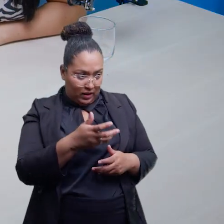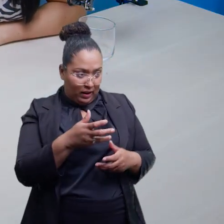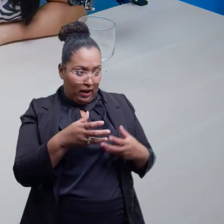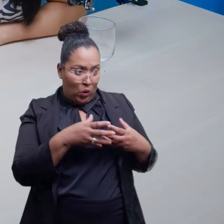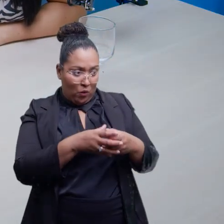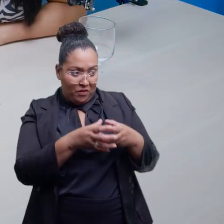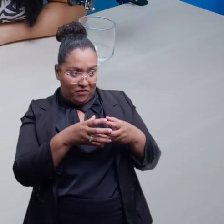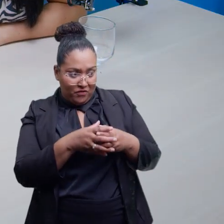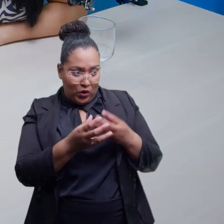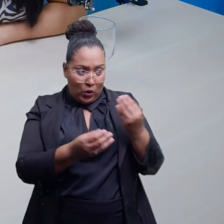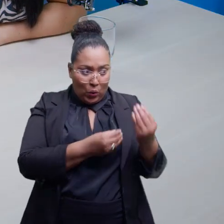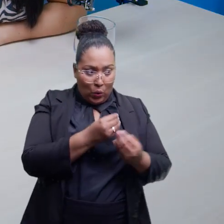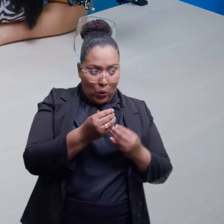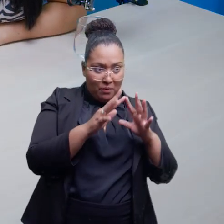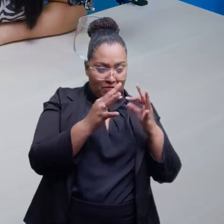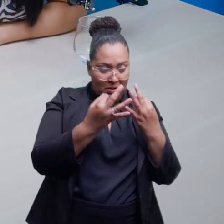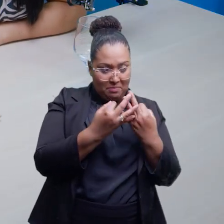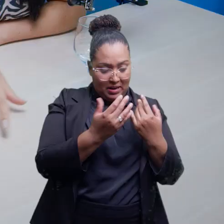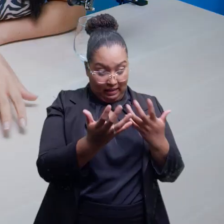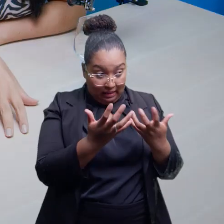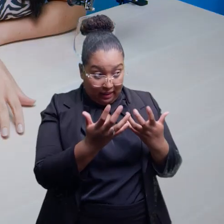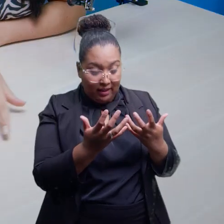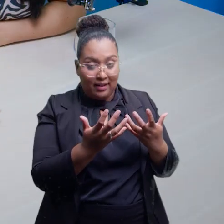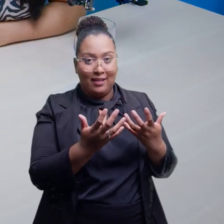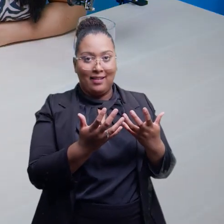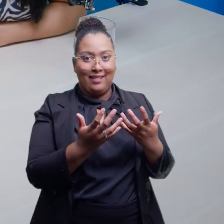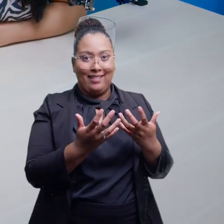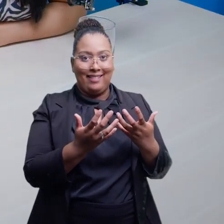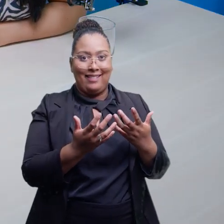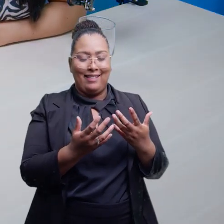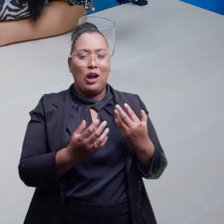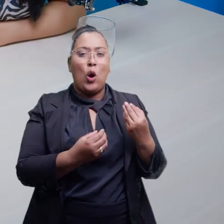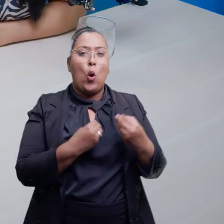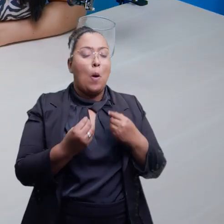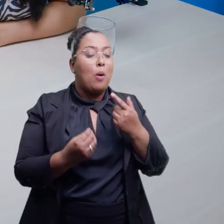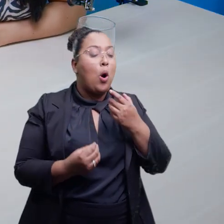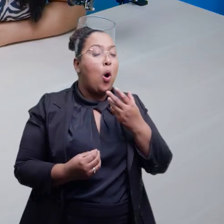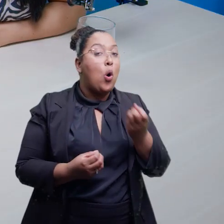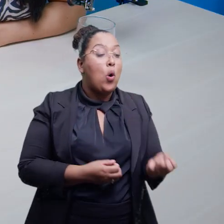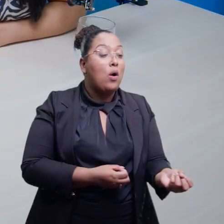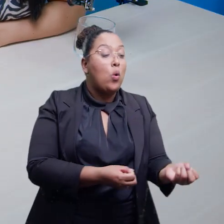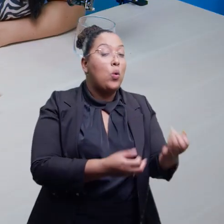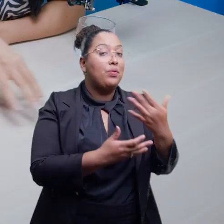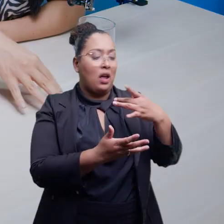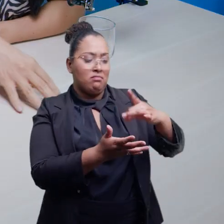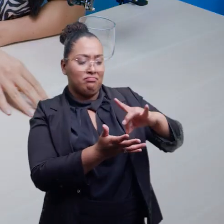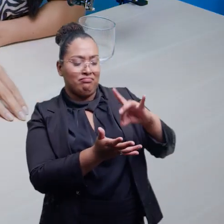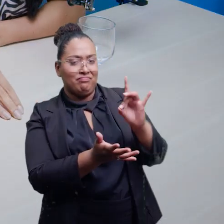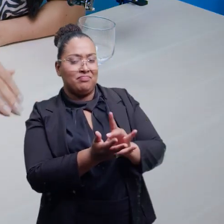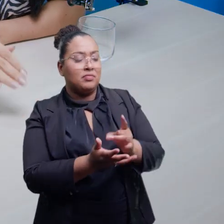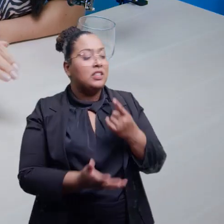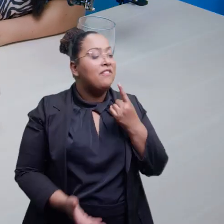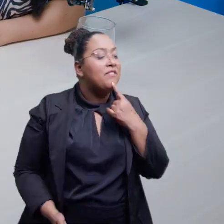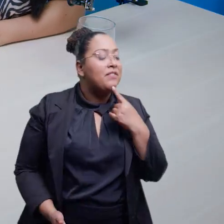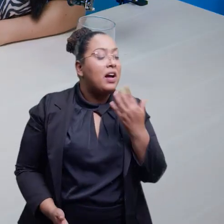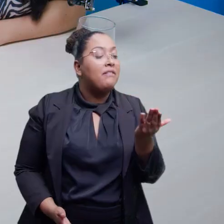convivência, por exemplo, com a família, para você conseguir nesse relato verdadeiro dele, a gente